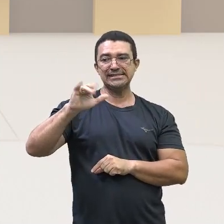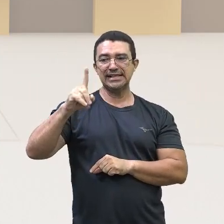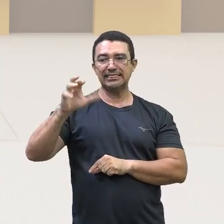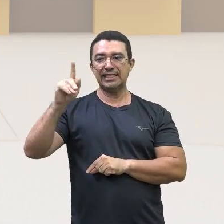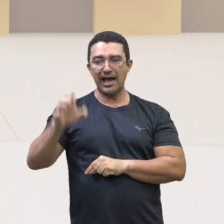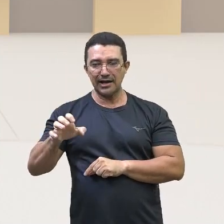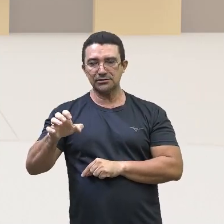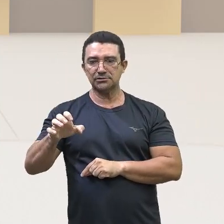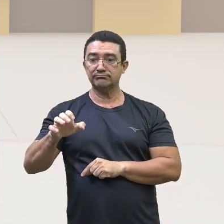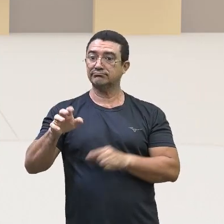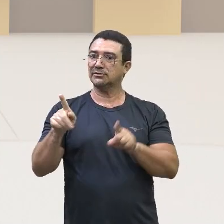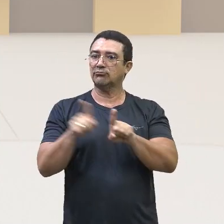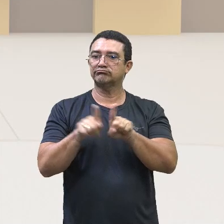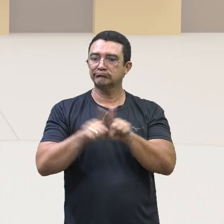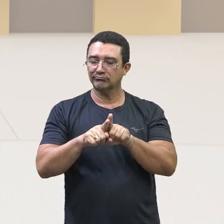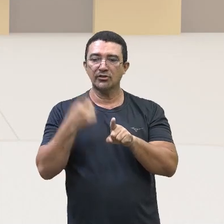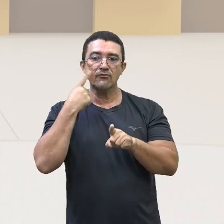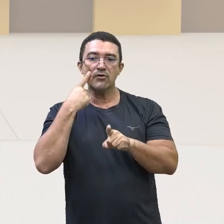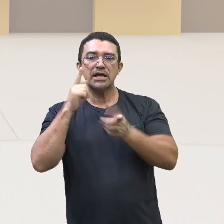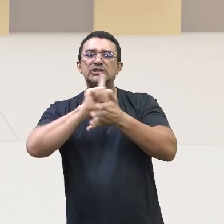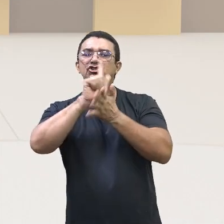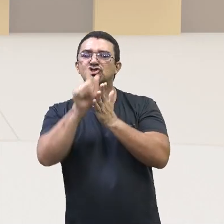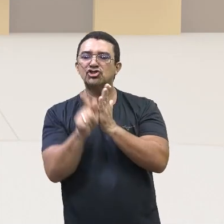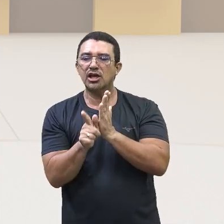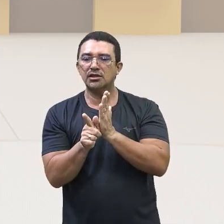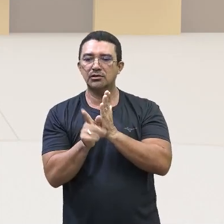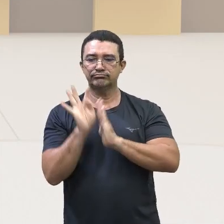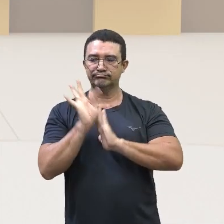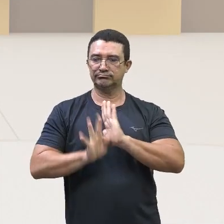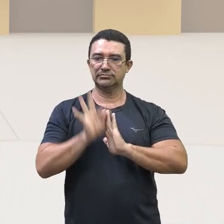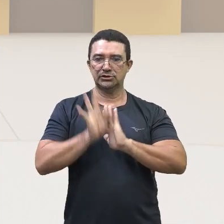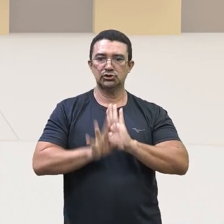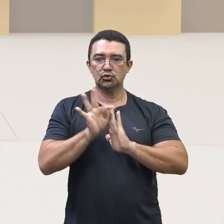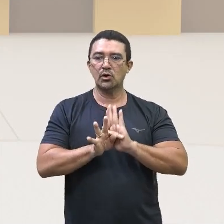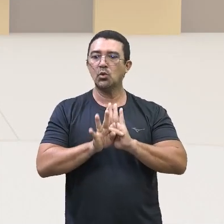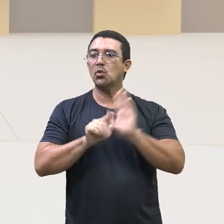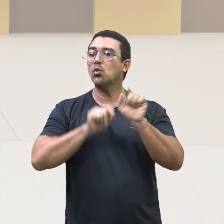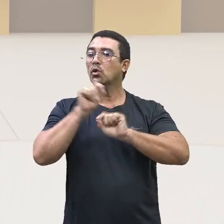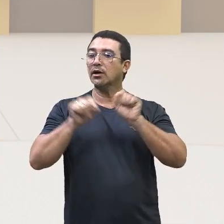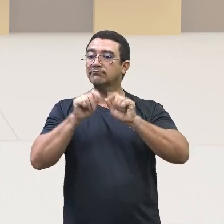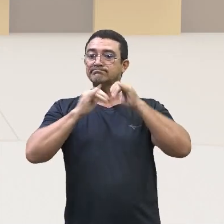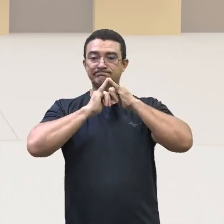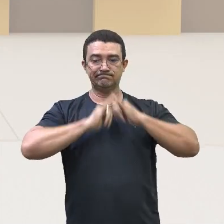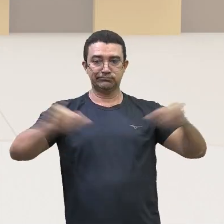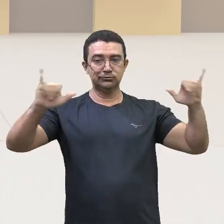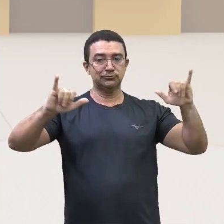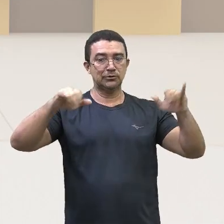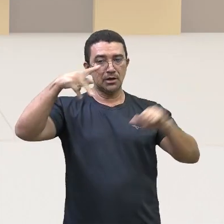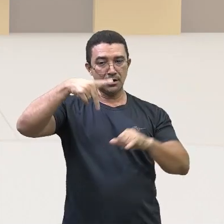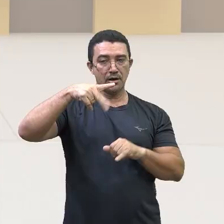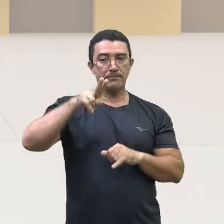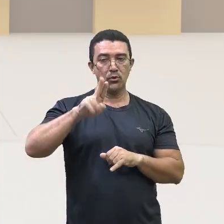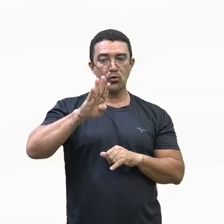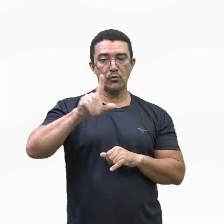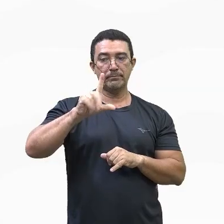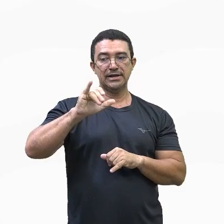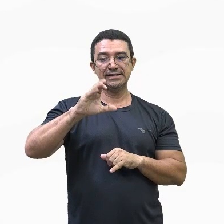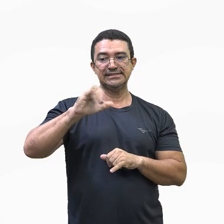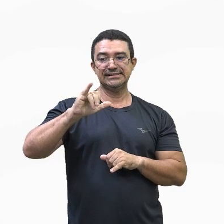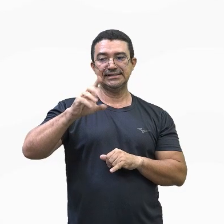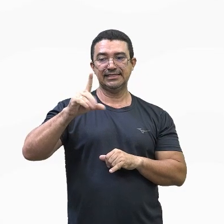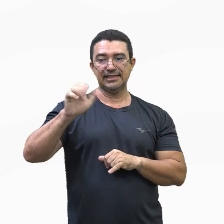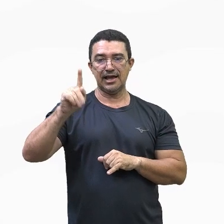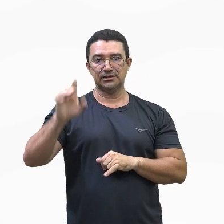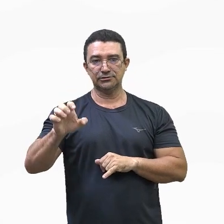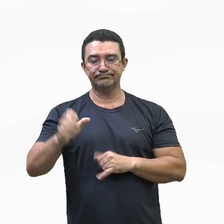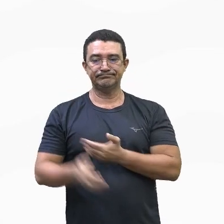dos gêneros textuais. E aí seria o quê? O gênero textual publicitário. Vamos verificar o conceito desse